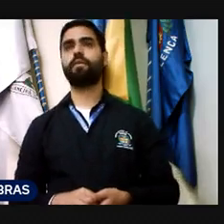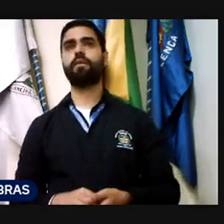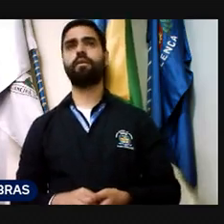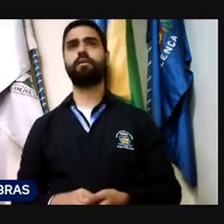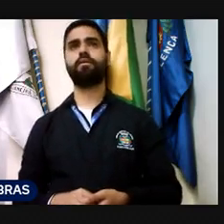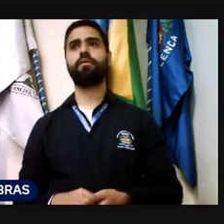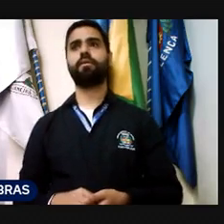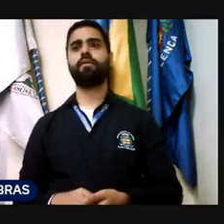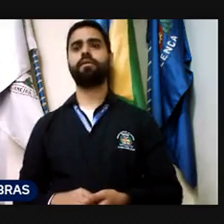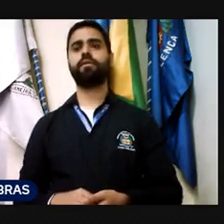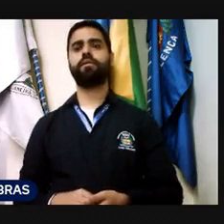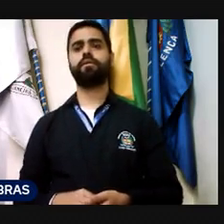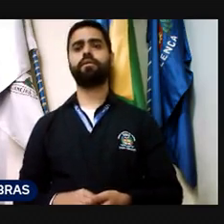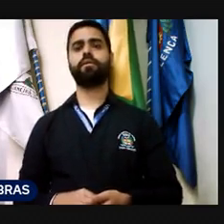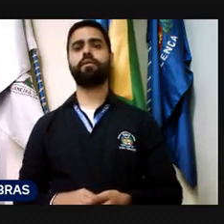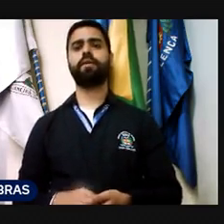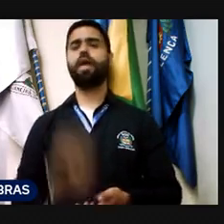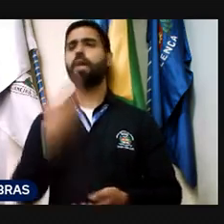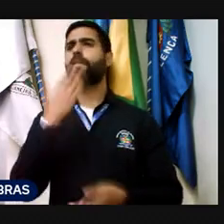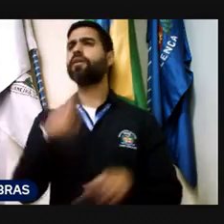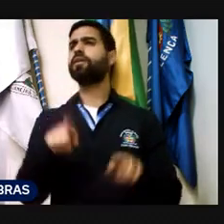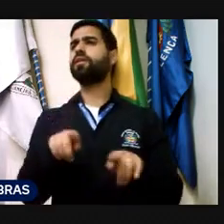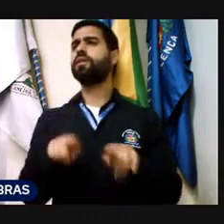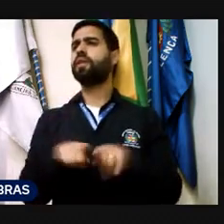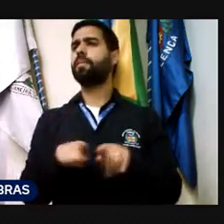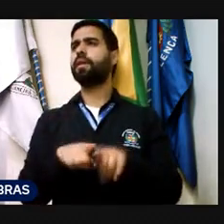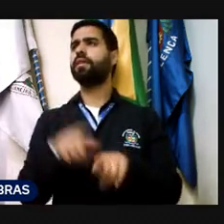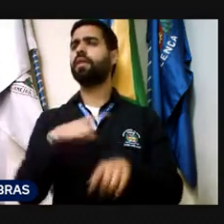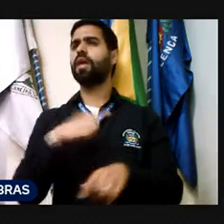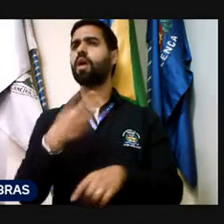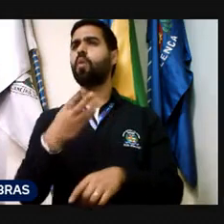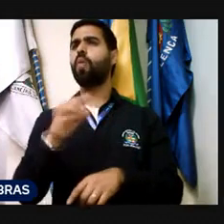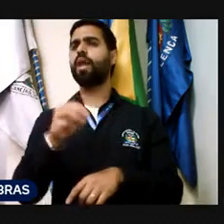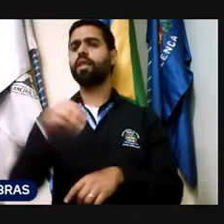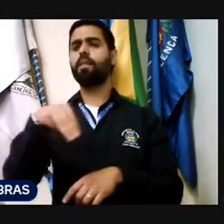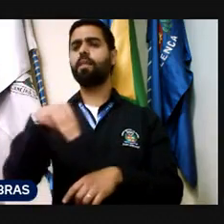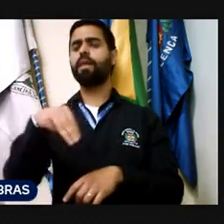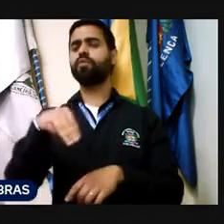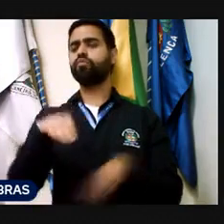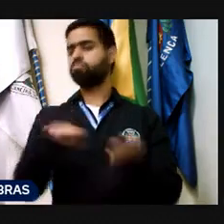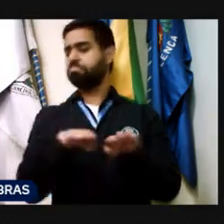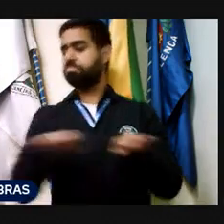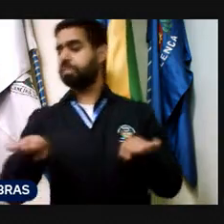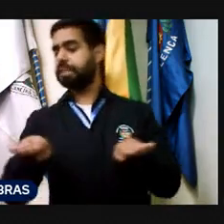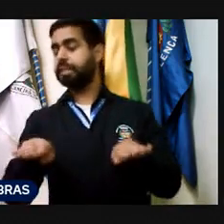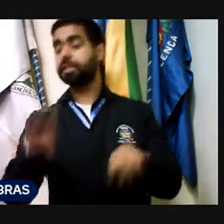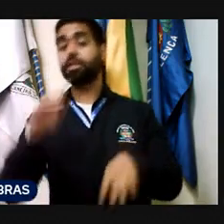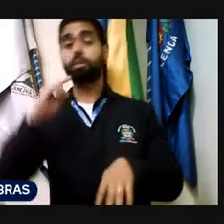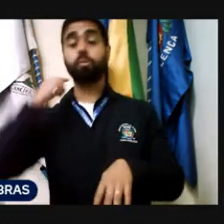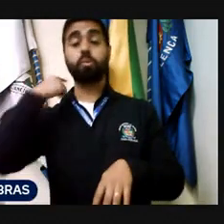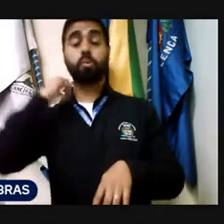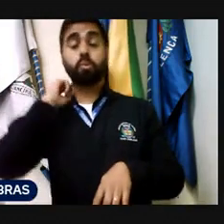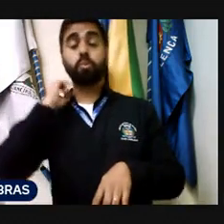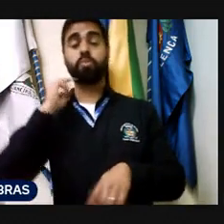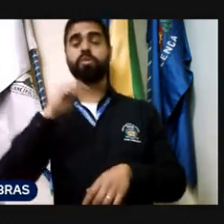relação àqueles 40 metros em frente à unidade, que está, né, dia de chuva, muito barro e poeira. Realmente, vai toda hora